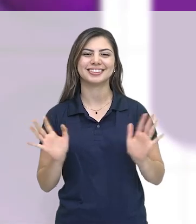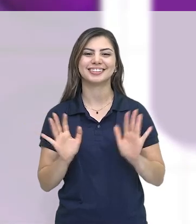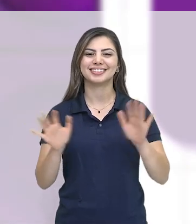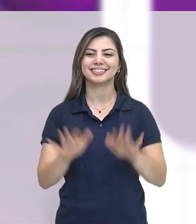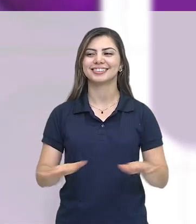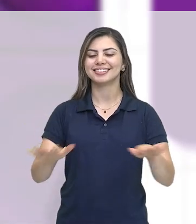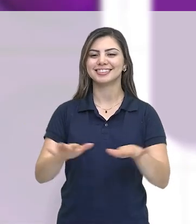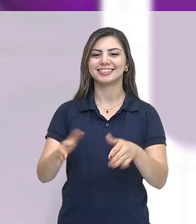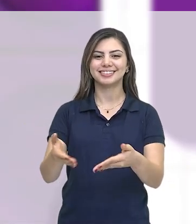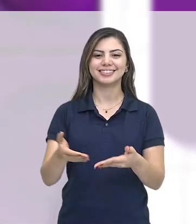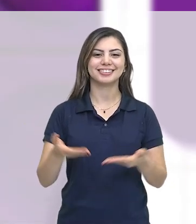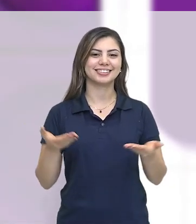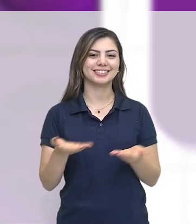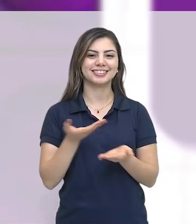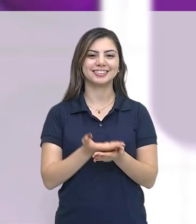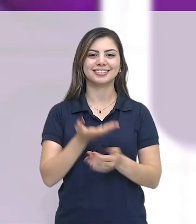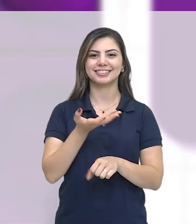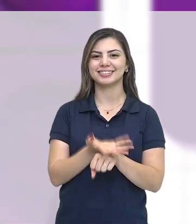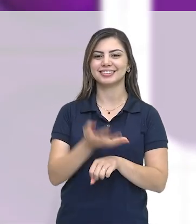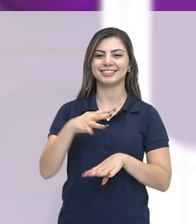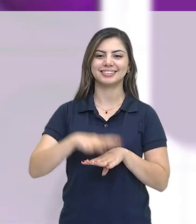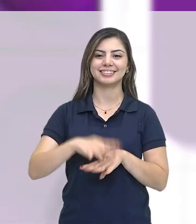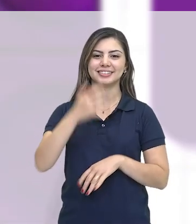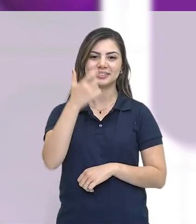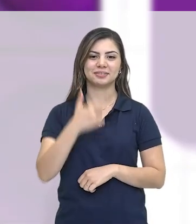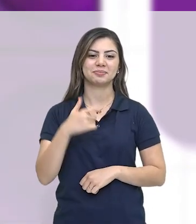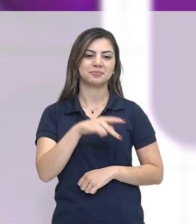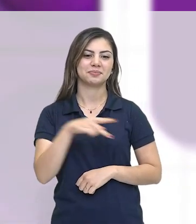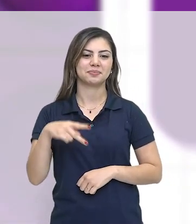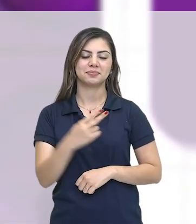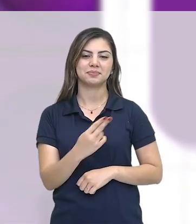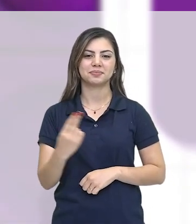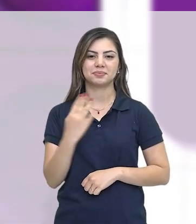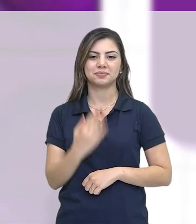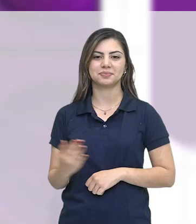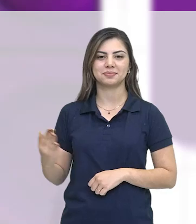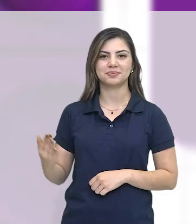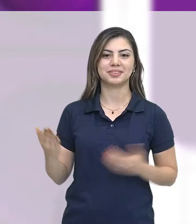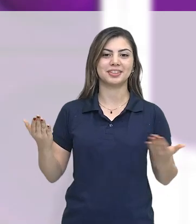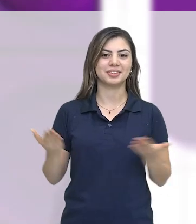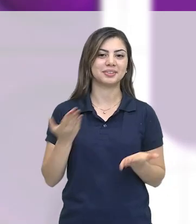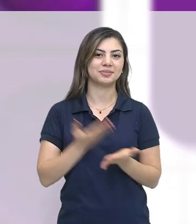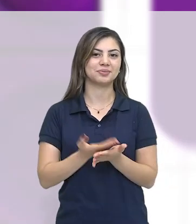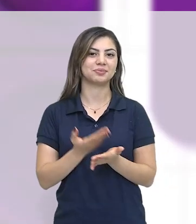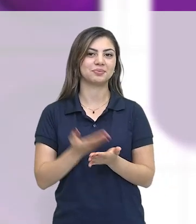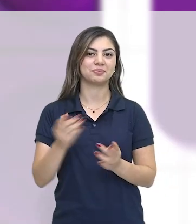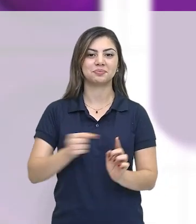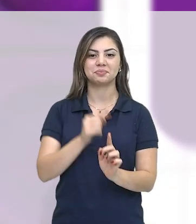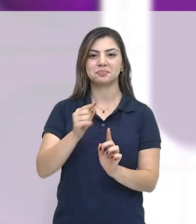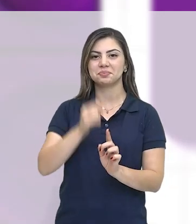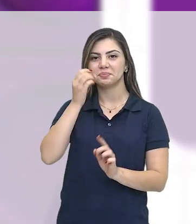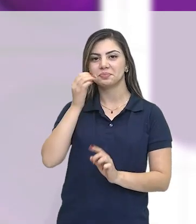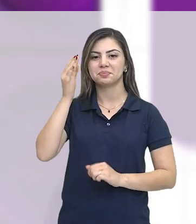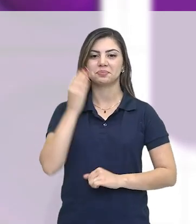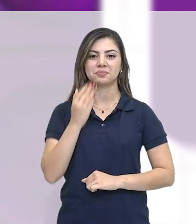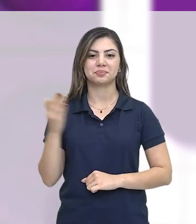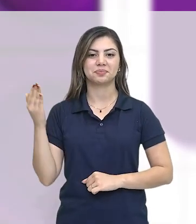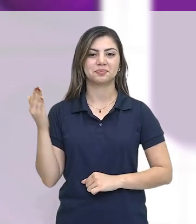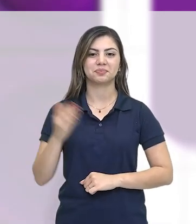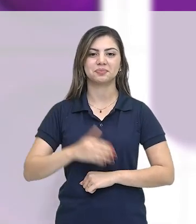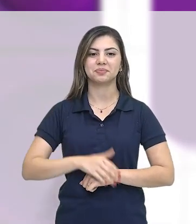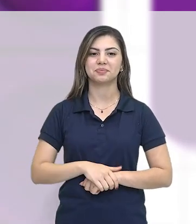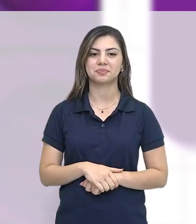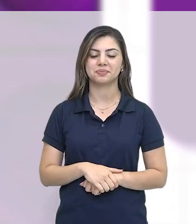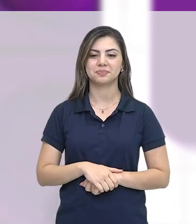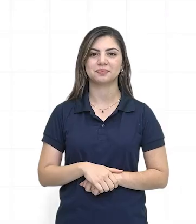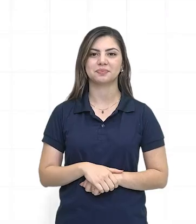Olá a todos, sejam bem-vindos à nossa aula de matemática. Eu sou a professora Manuela Franco e agora vamos ver o objeto de